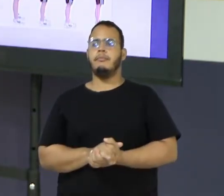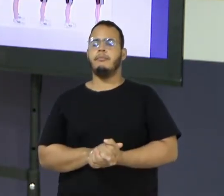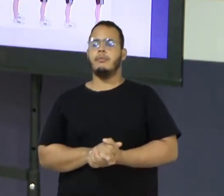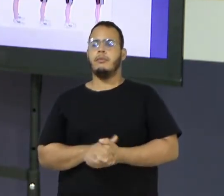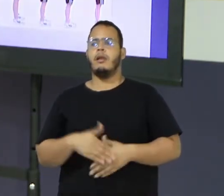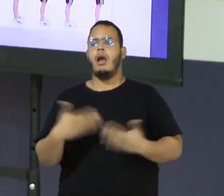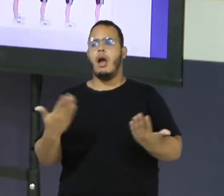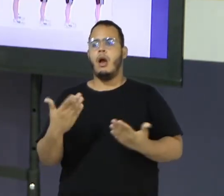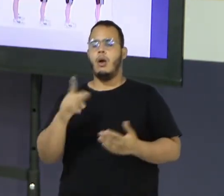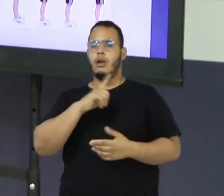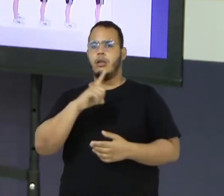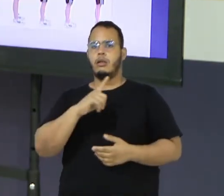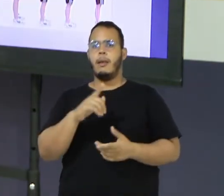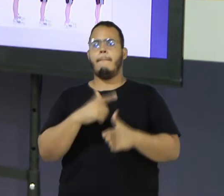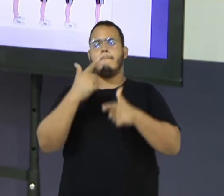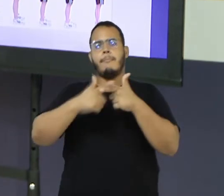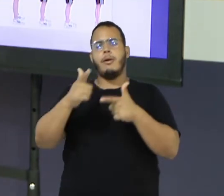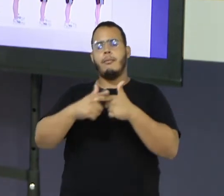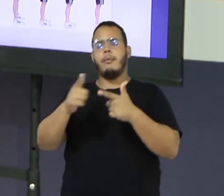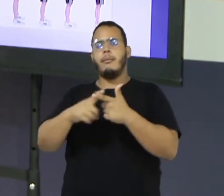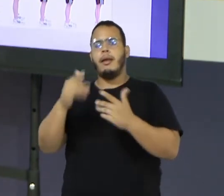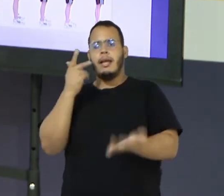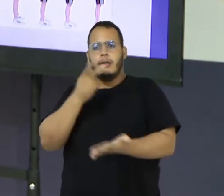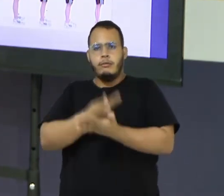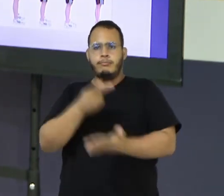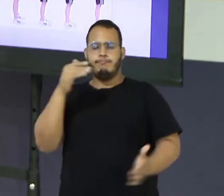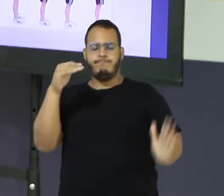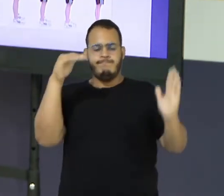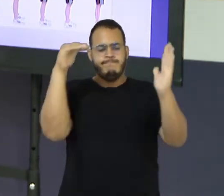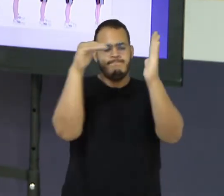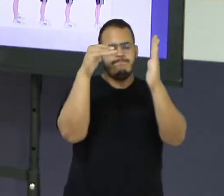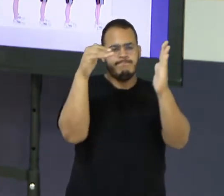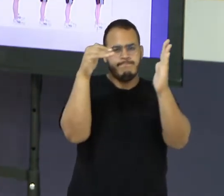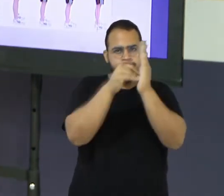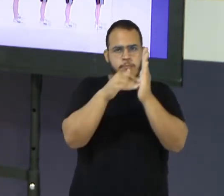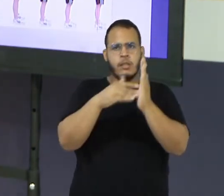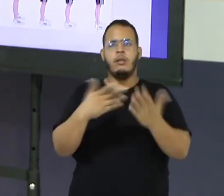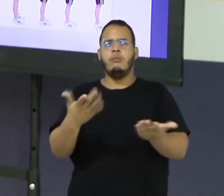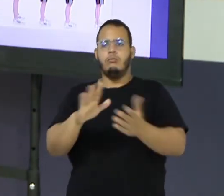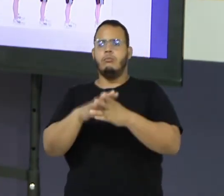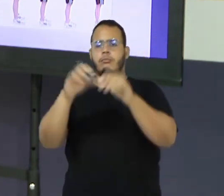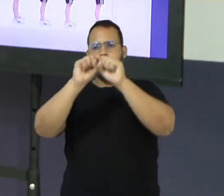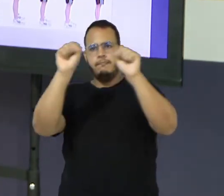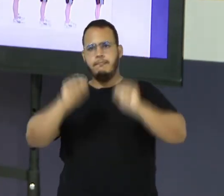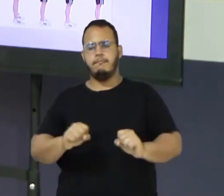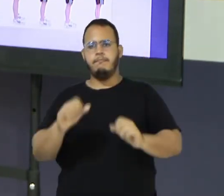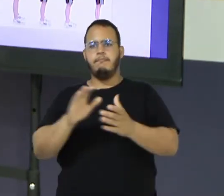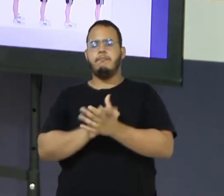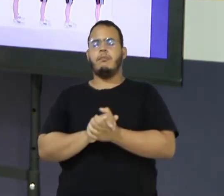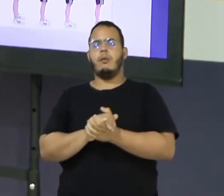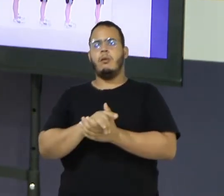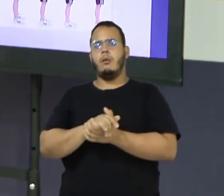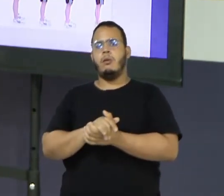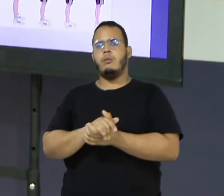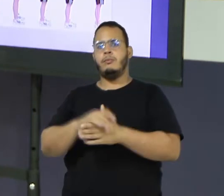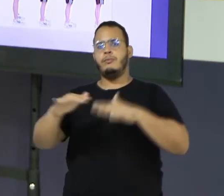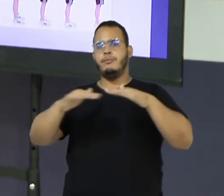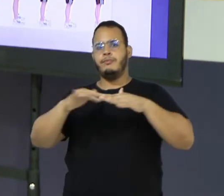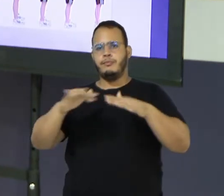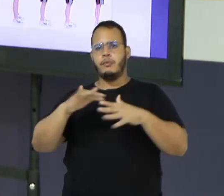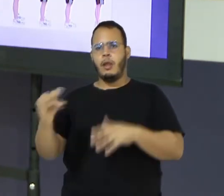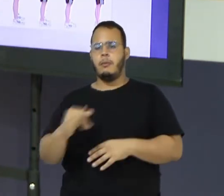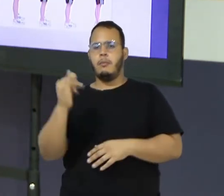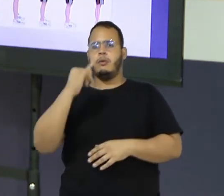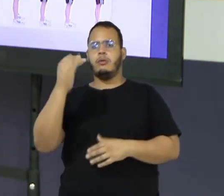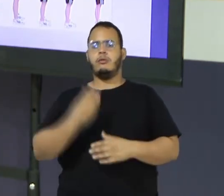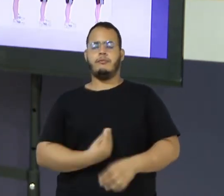Agora a gente vai ter aqui, ó, problemas que afetam diretamente esse sistema locomotor. O nosso sistema locomotor, né, ele é importantíssimo para a